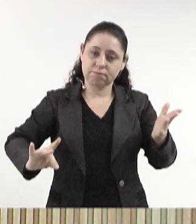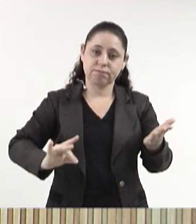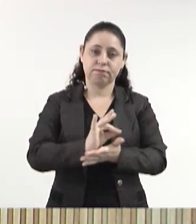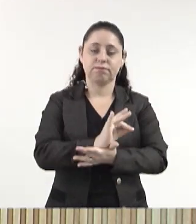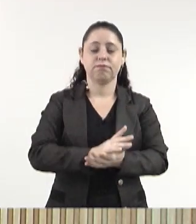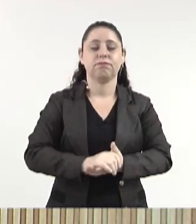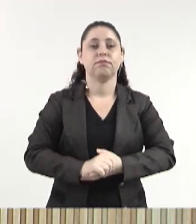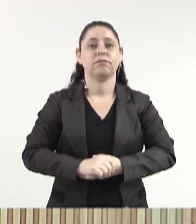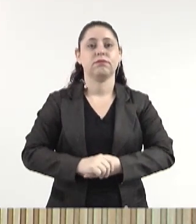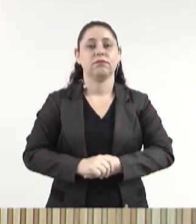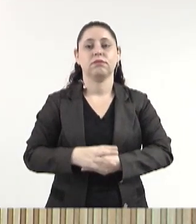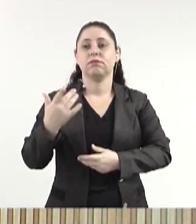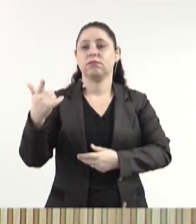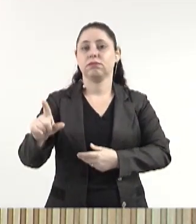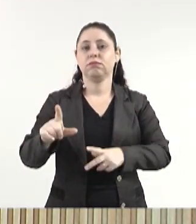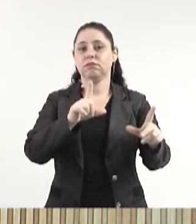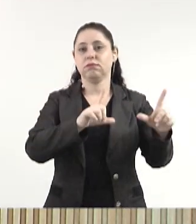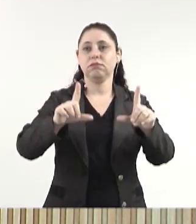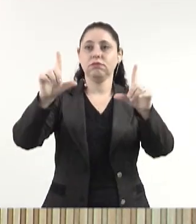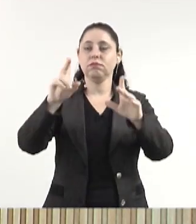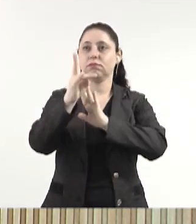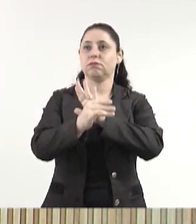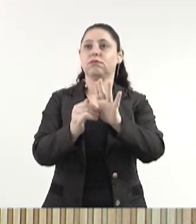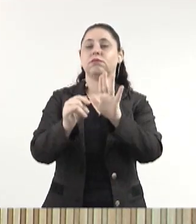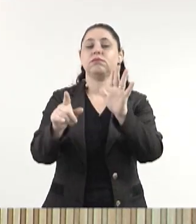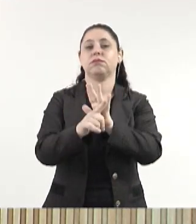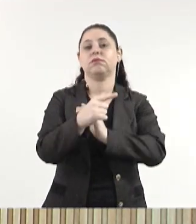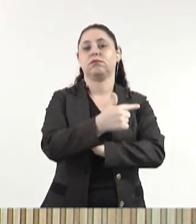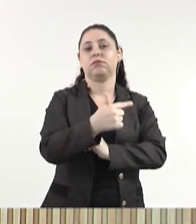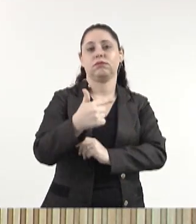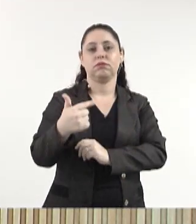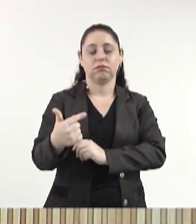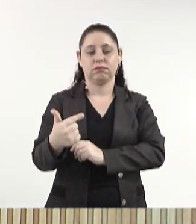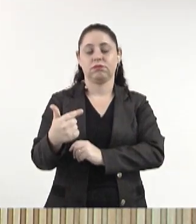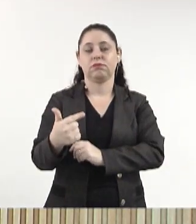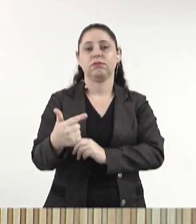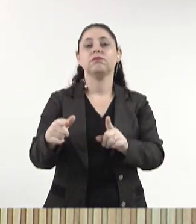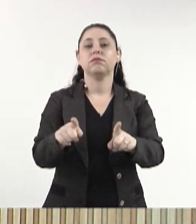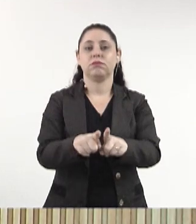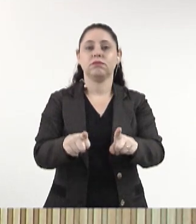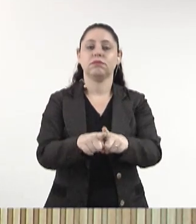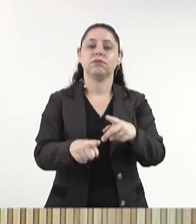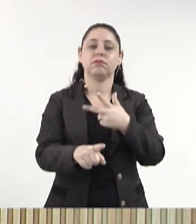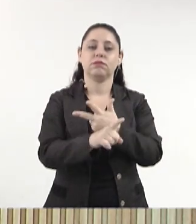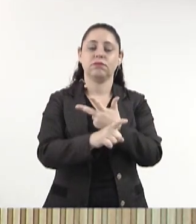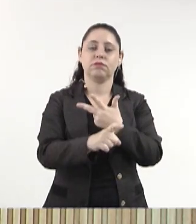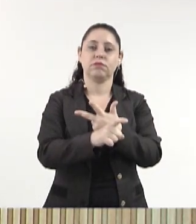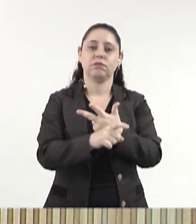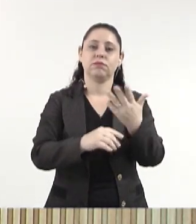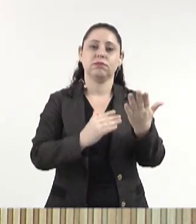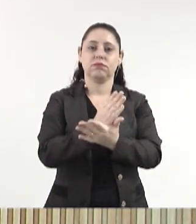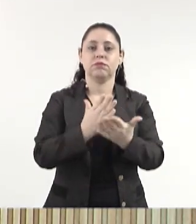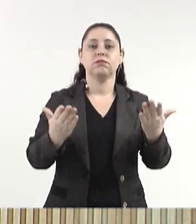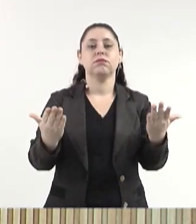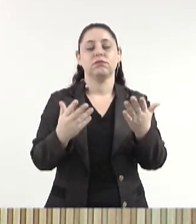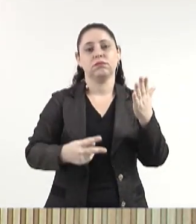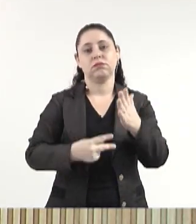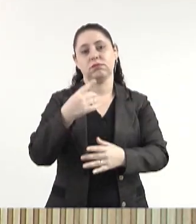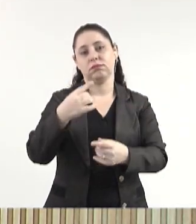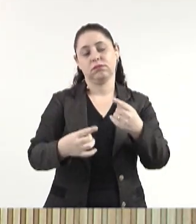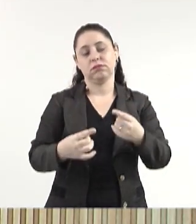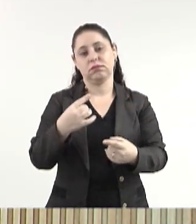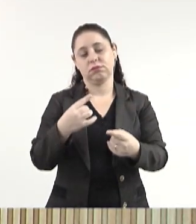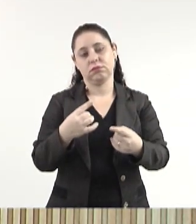sanção. Próxima tela, projeto de lei 222, também encaminhado pelo Poder Executivo e também aprovado hoje em